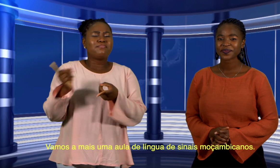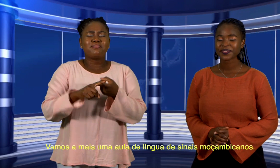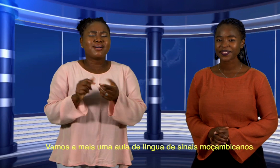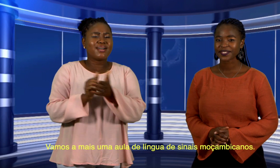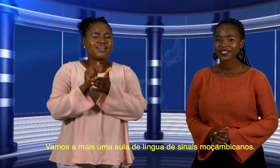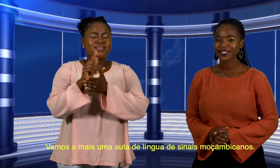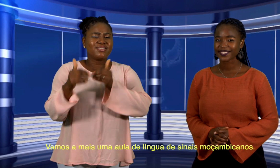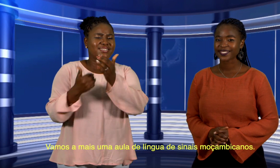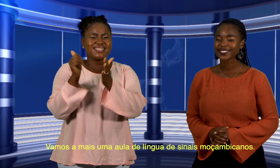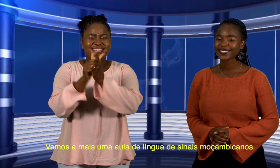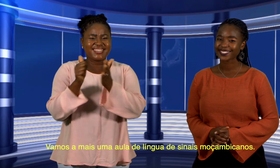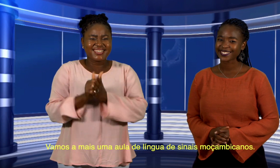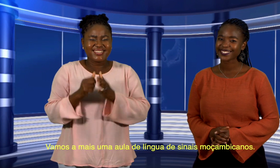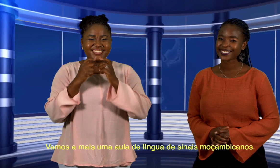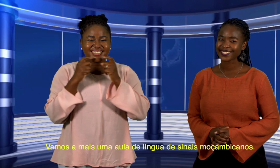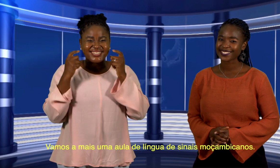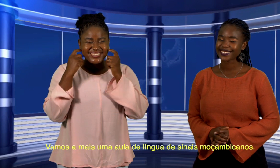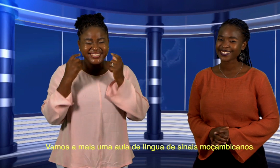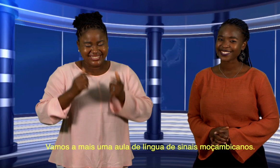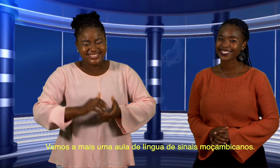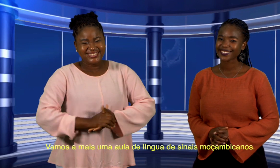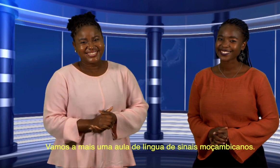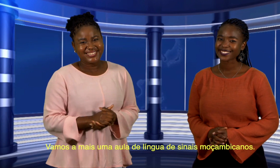de Língua de Sinais Moçambicanos.